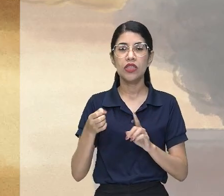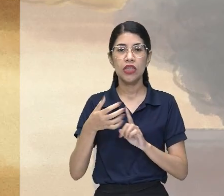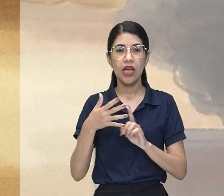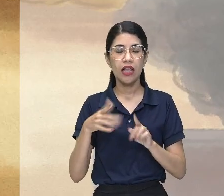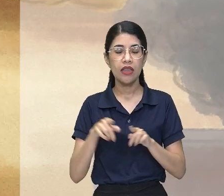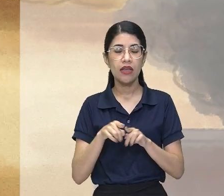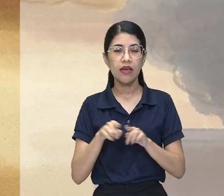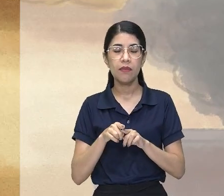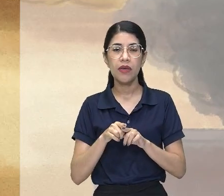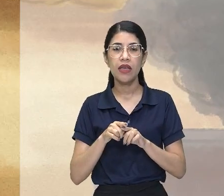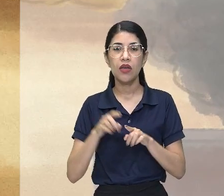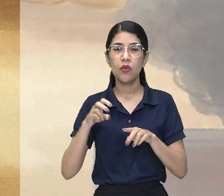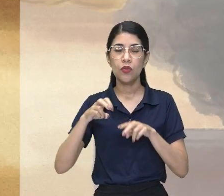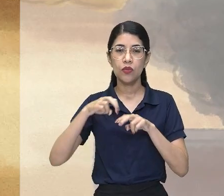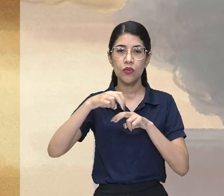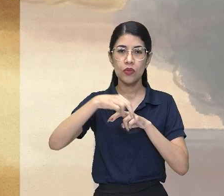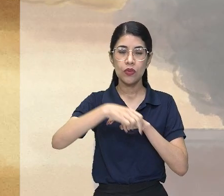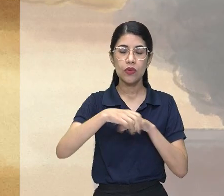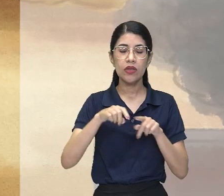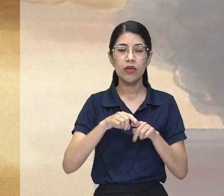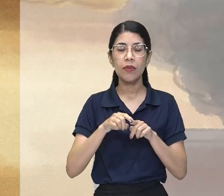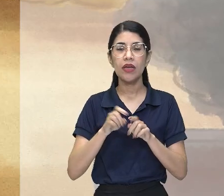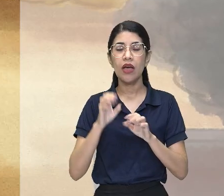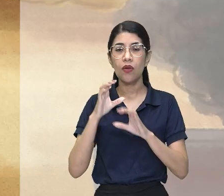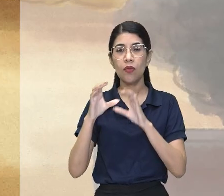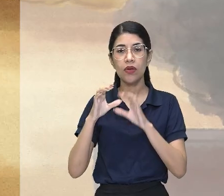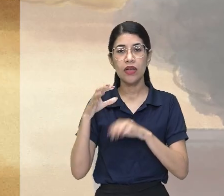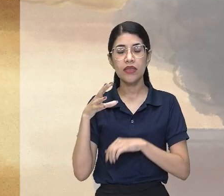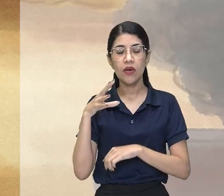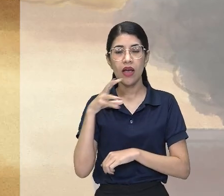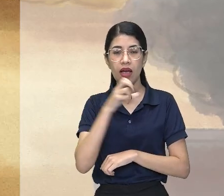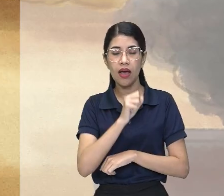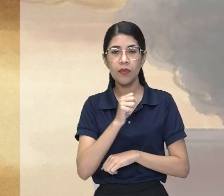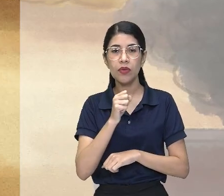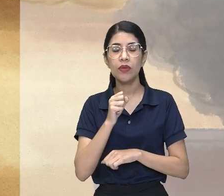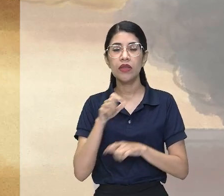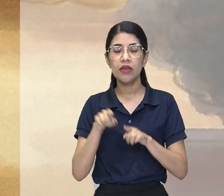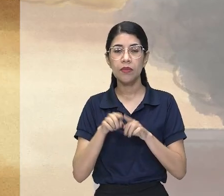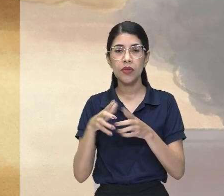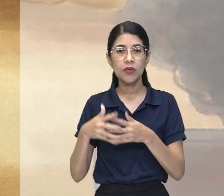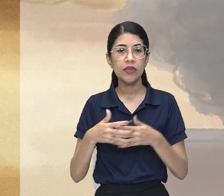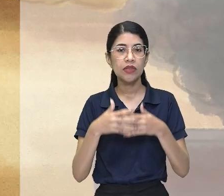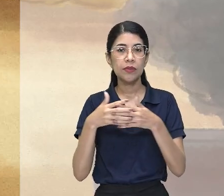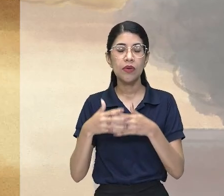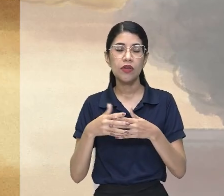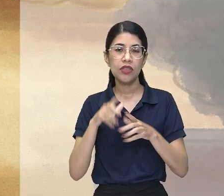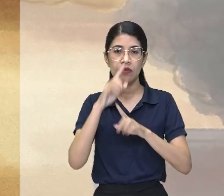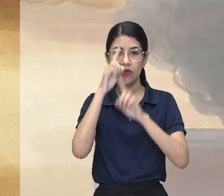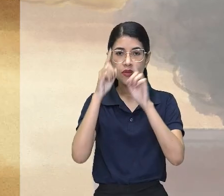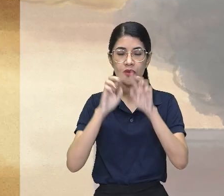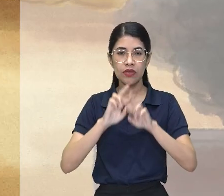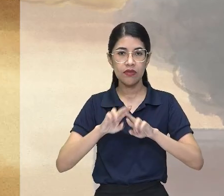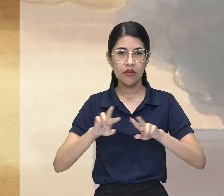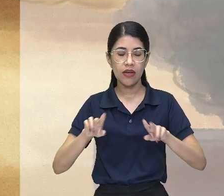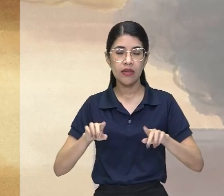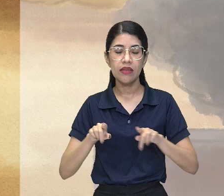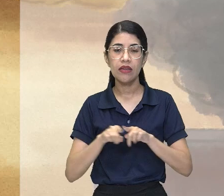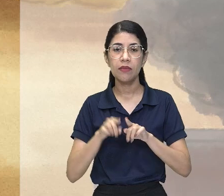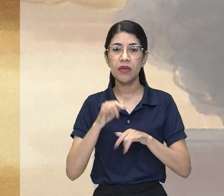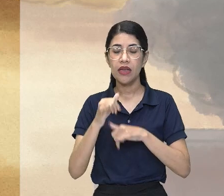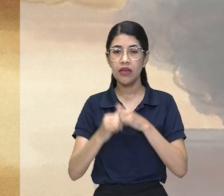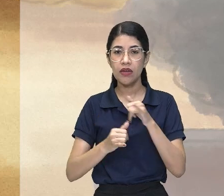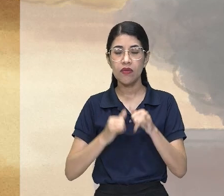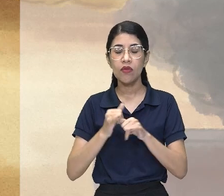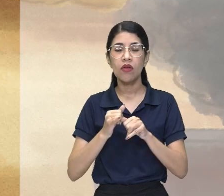telégrafo, tornaram transportes e comunicações mais rápidas, dentre outras invenções. No século XX, a informática e a